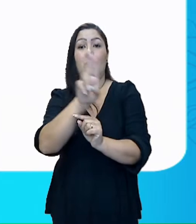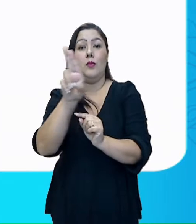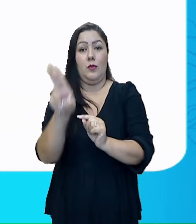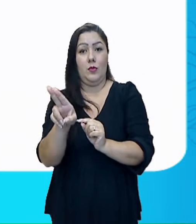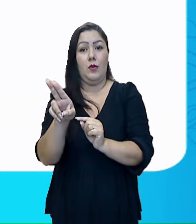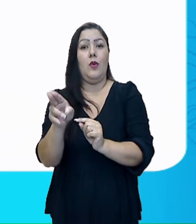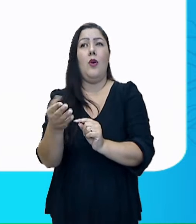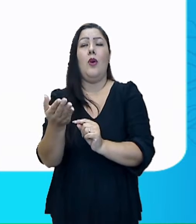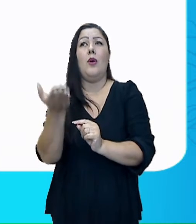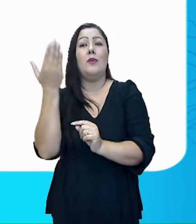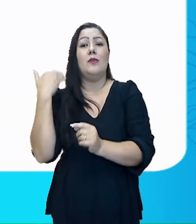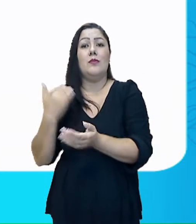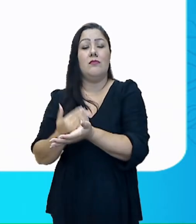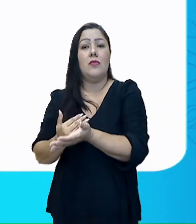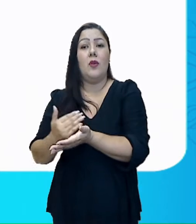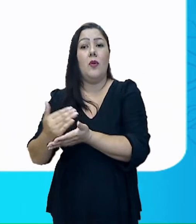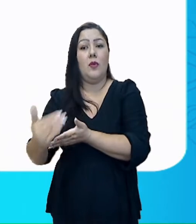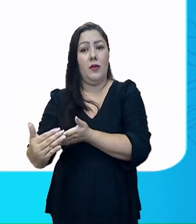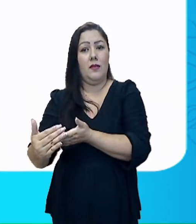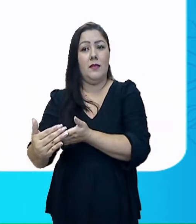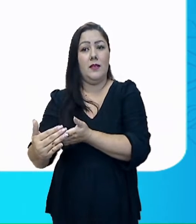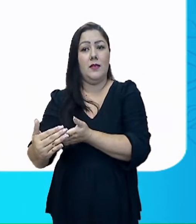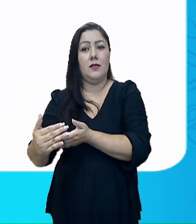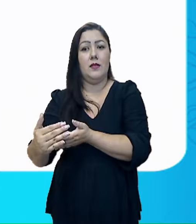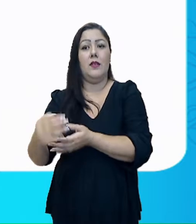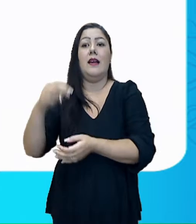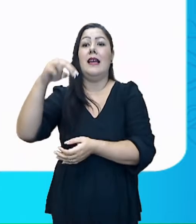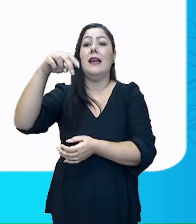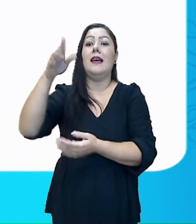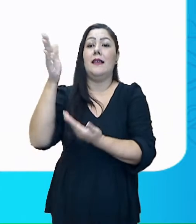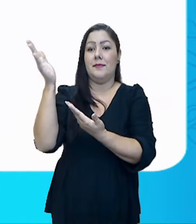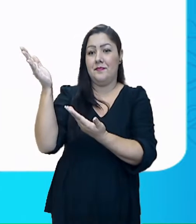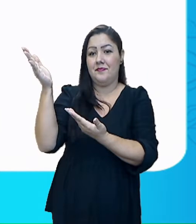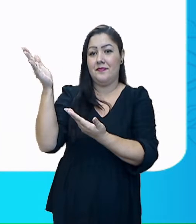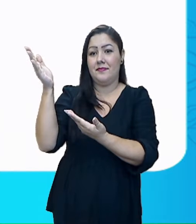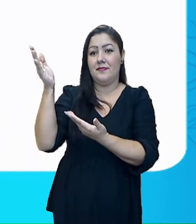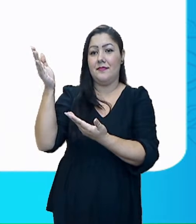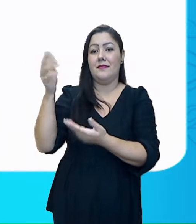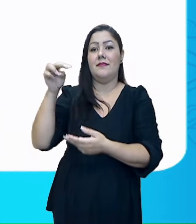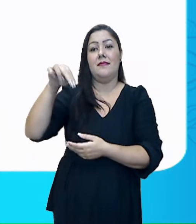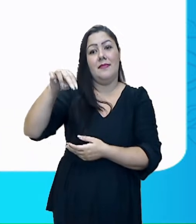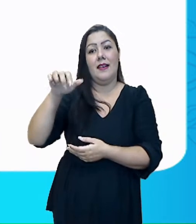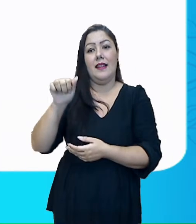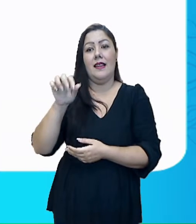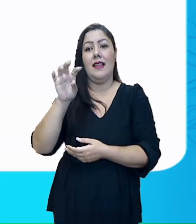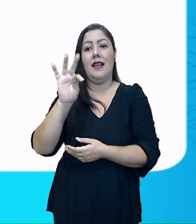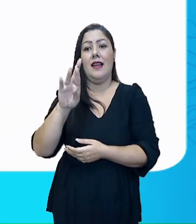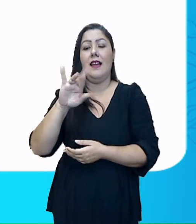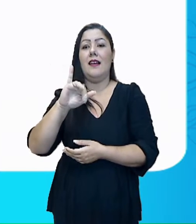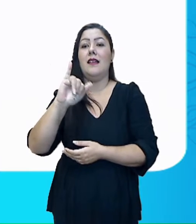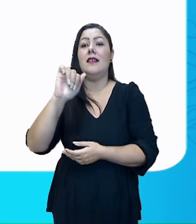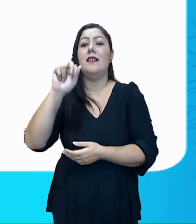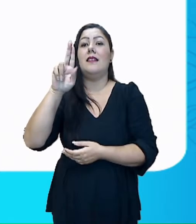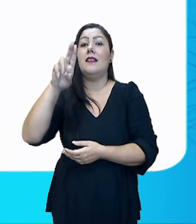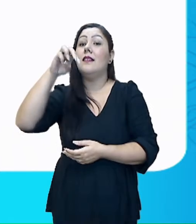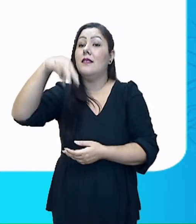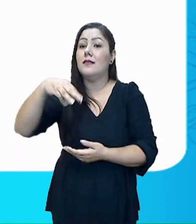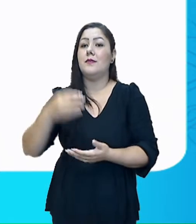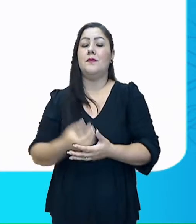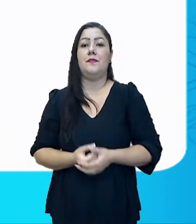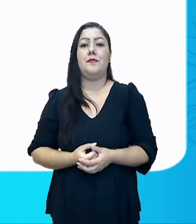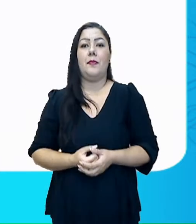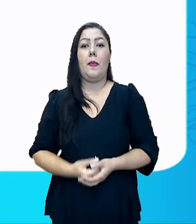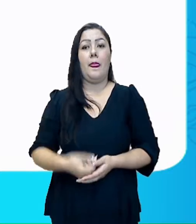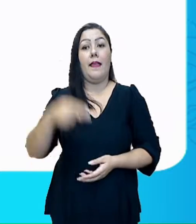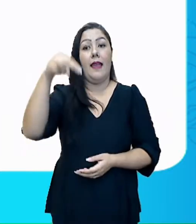é nátrium. Então, Na do nome de origem. N,